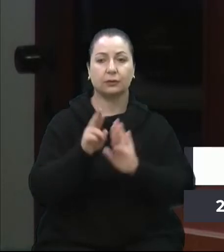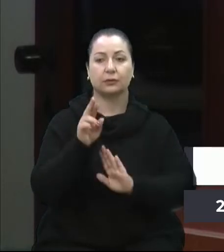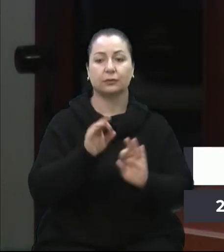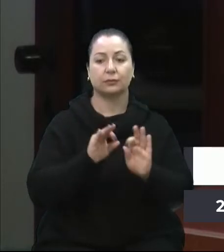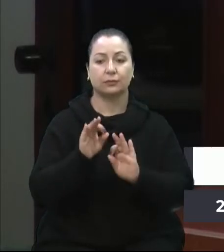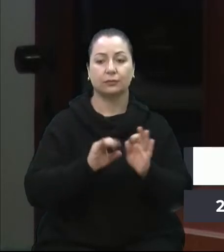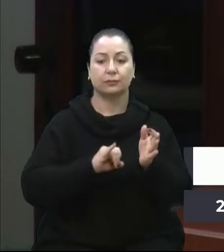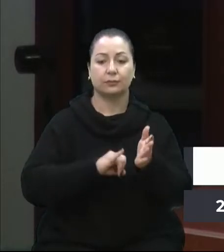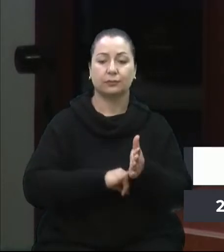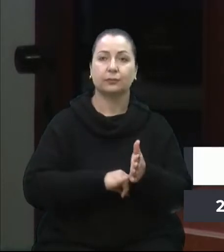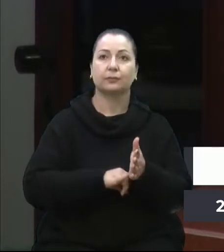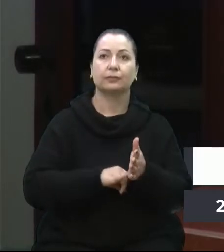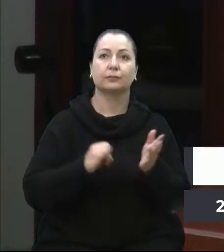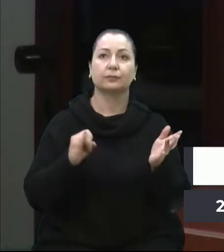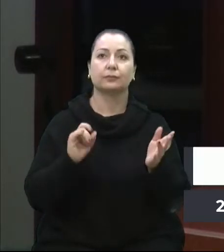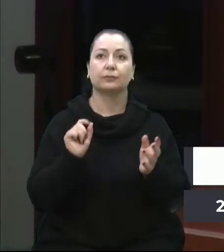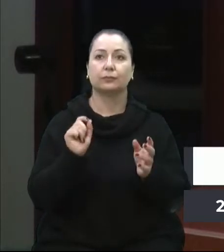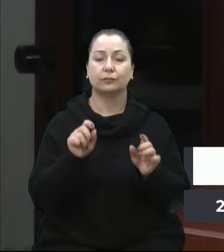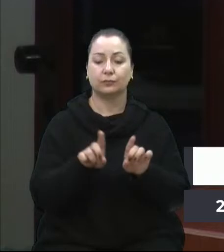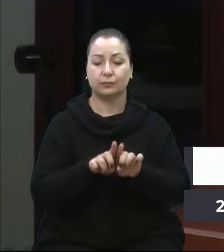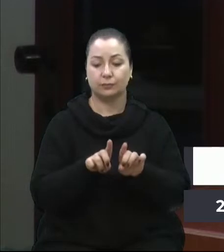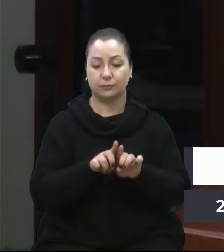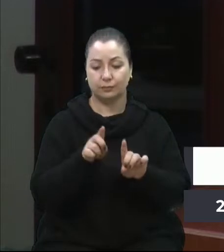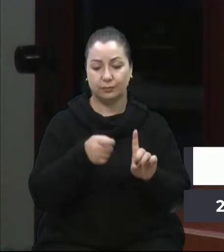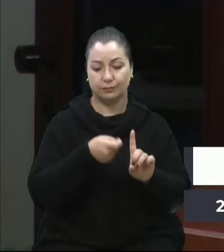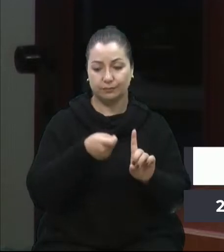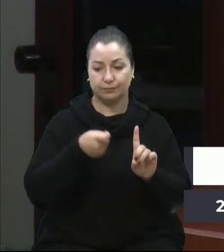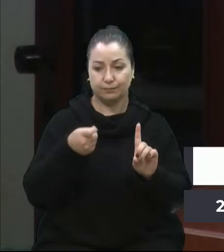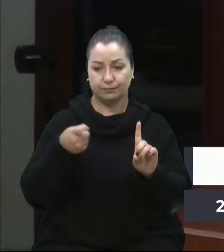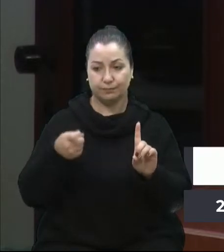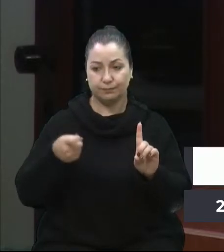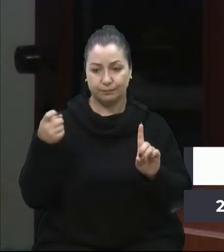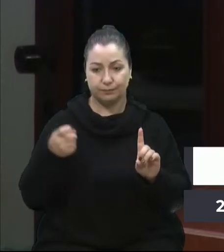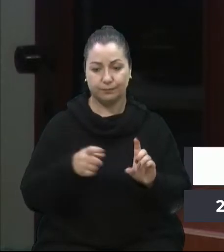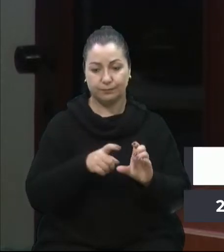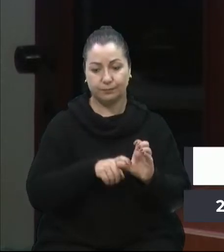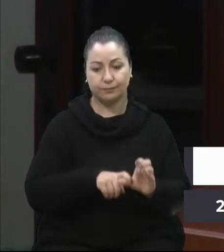que fracionamento das suas dívidas